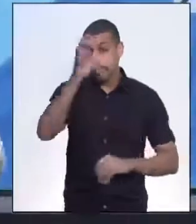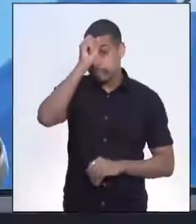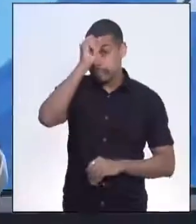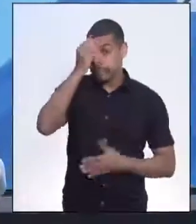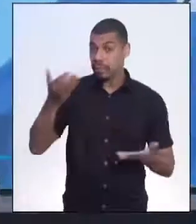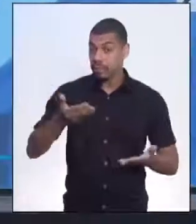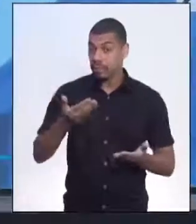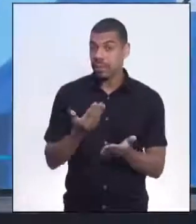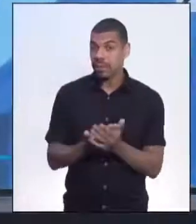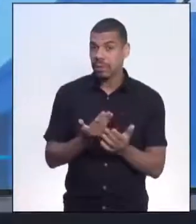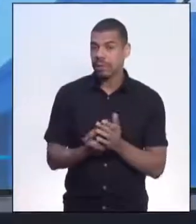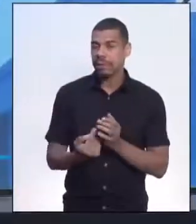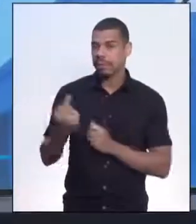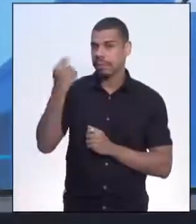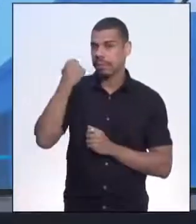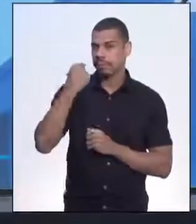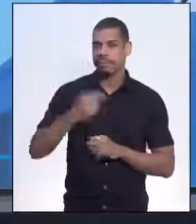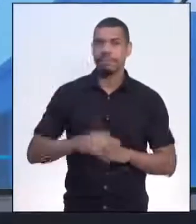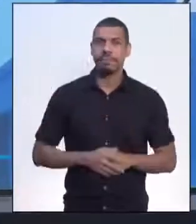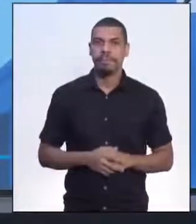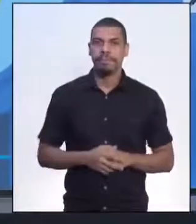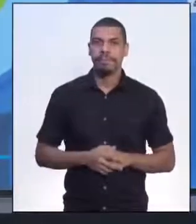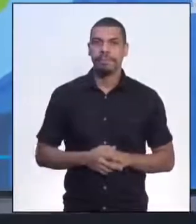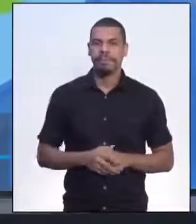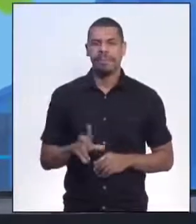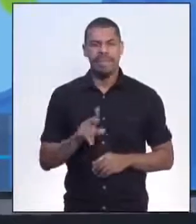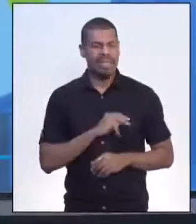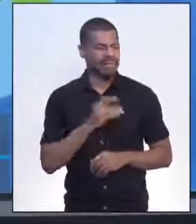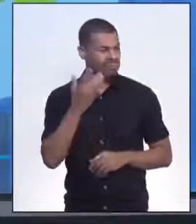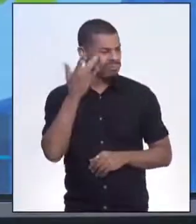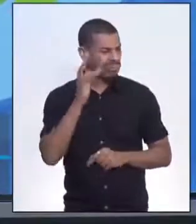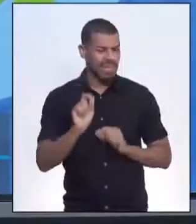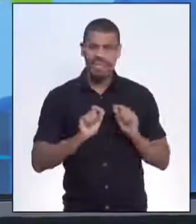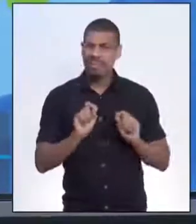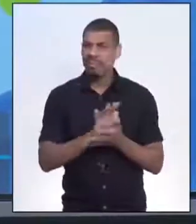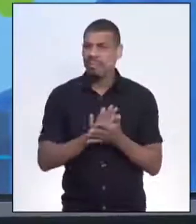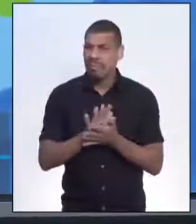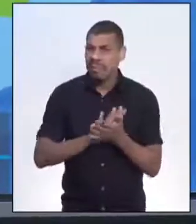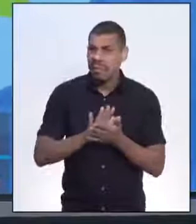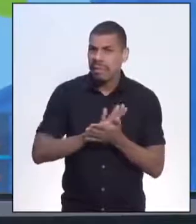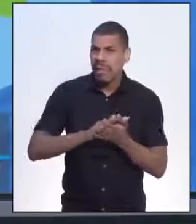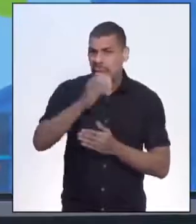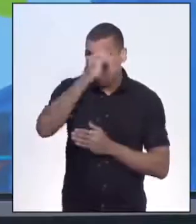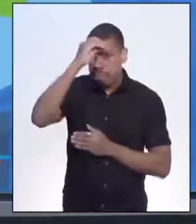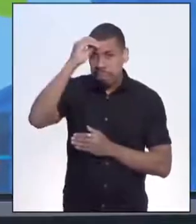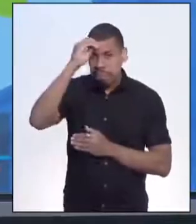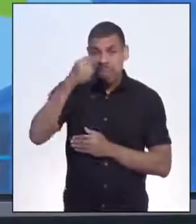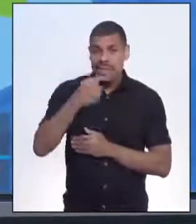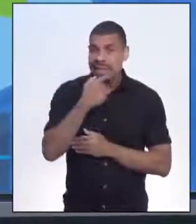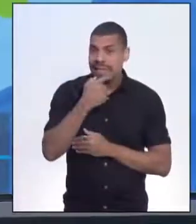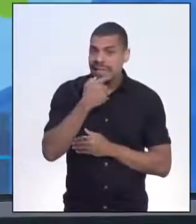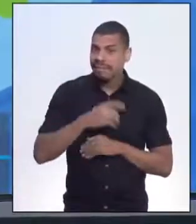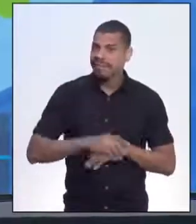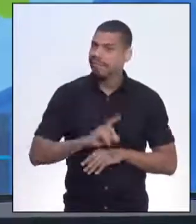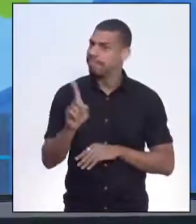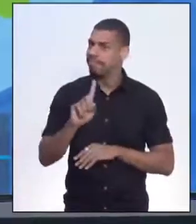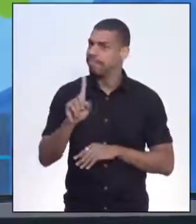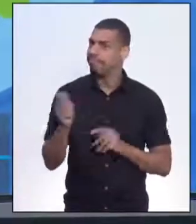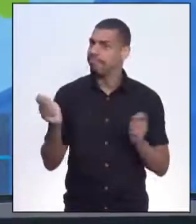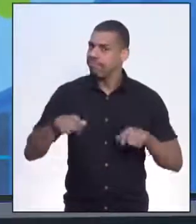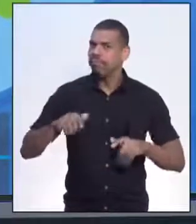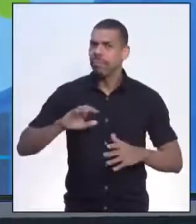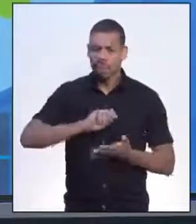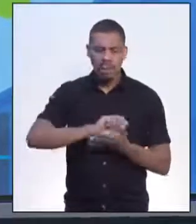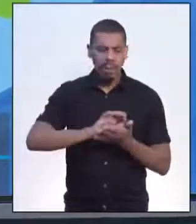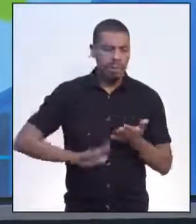aprendemos na aula passada. Nossa, mas eu não sei nada de inglês. Não, você sabe alguma coisa sim. Nós fizemos